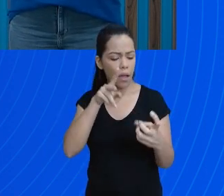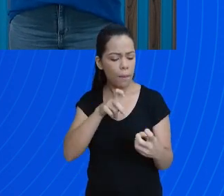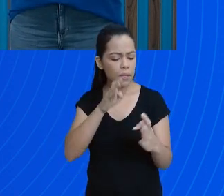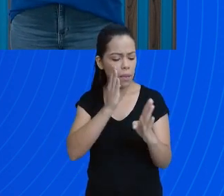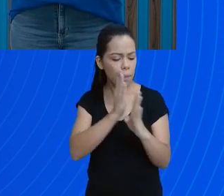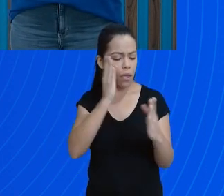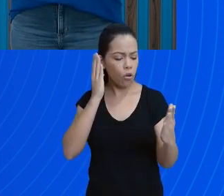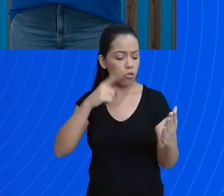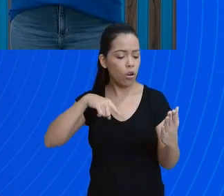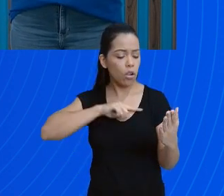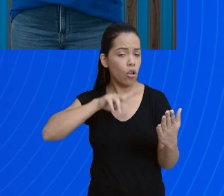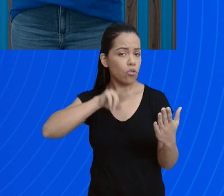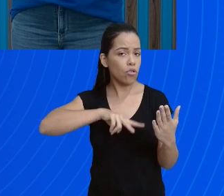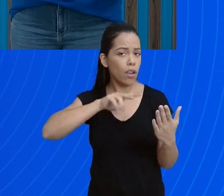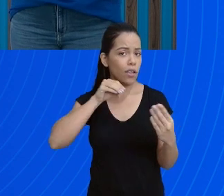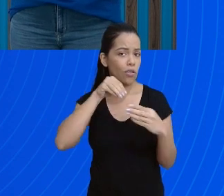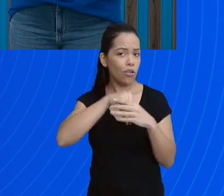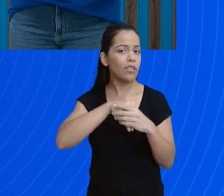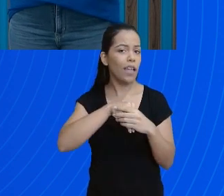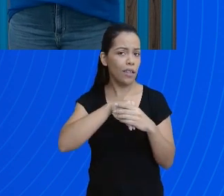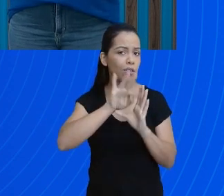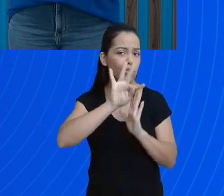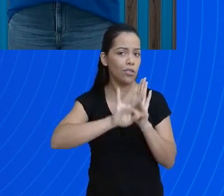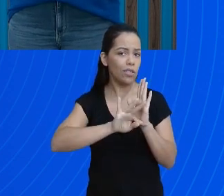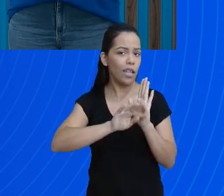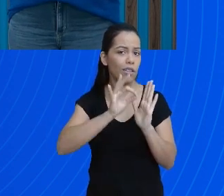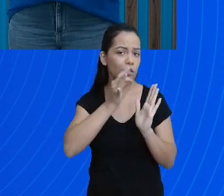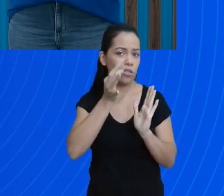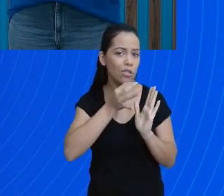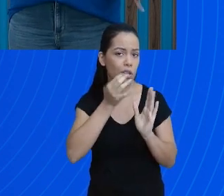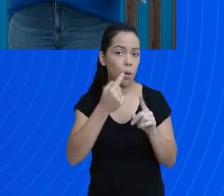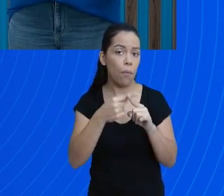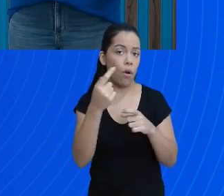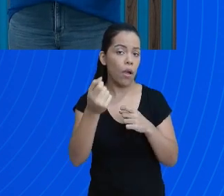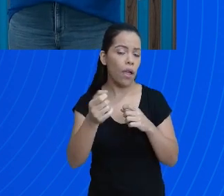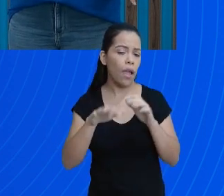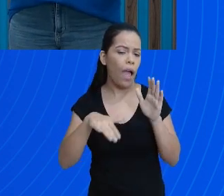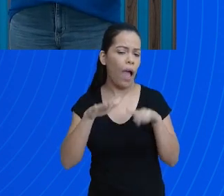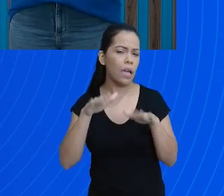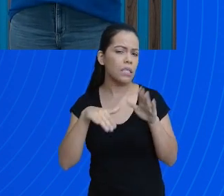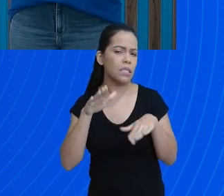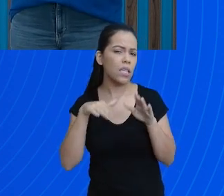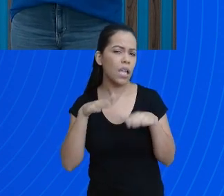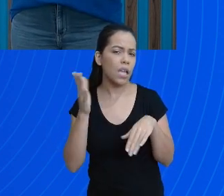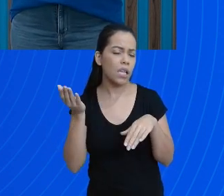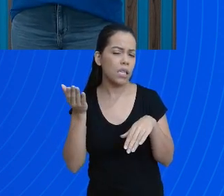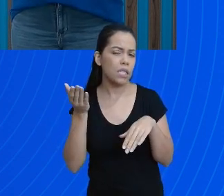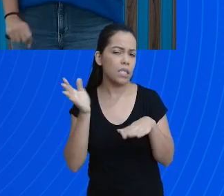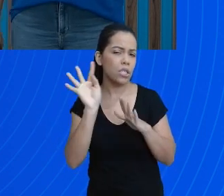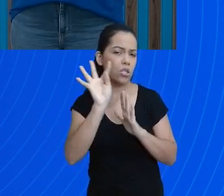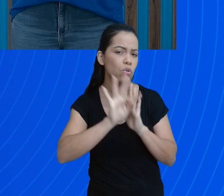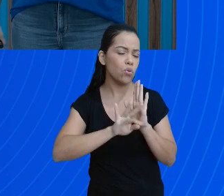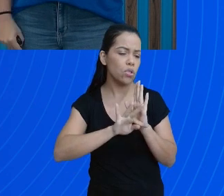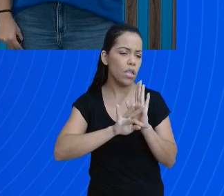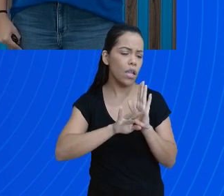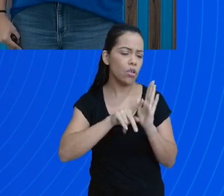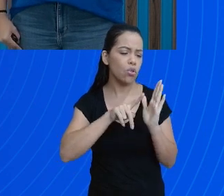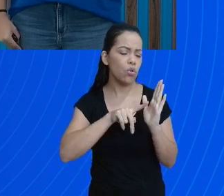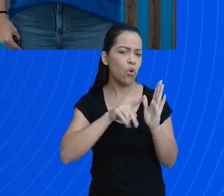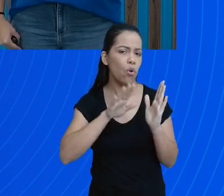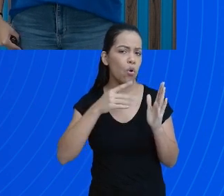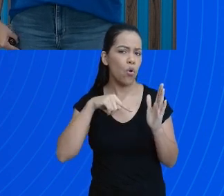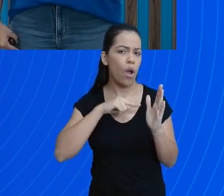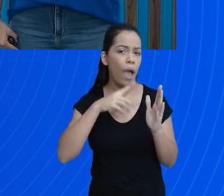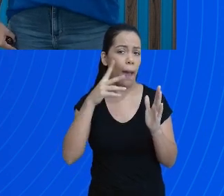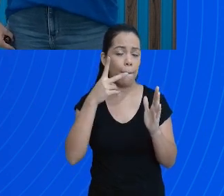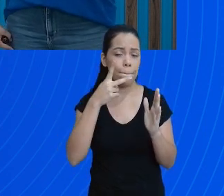nossa resenha. Porque nem sempre o leitor da nossa resenha, ele leu a obra original.